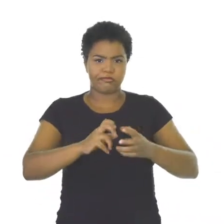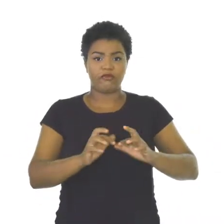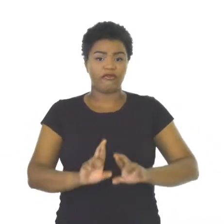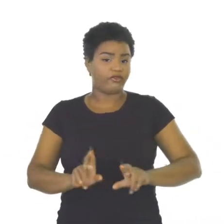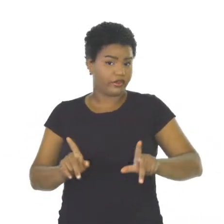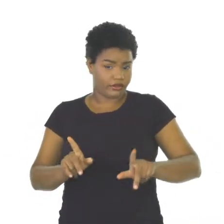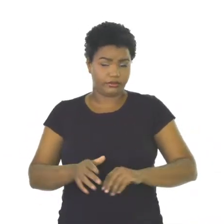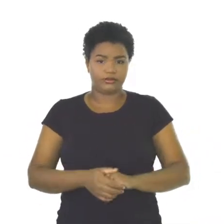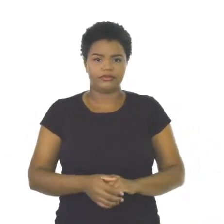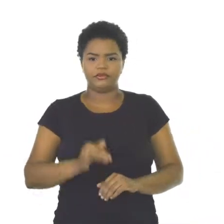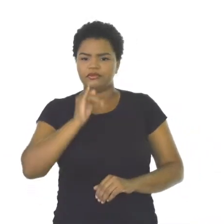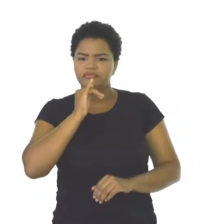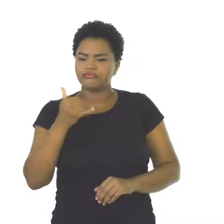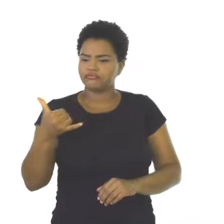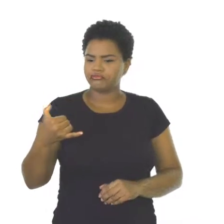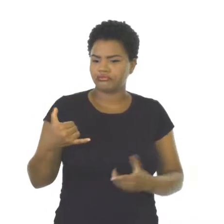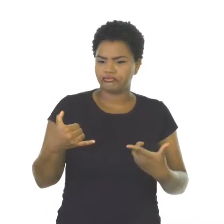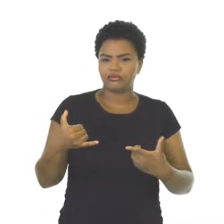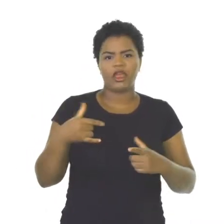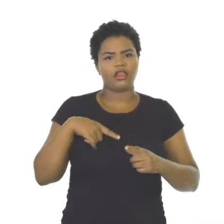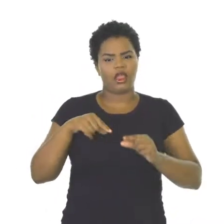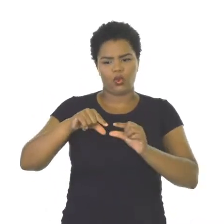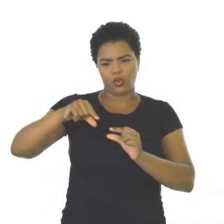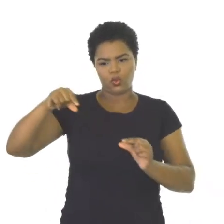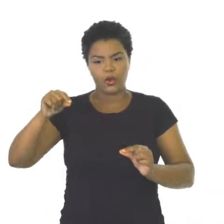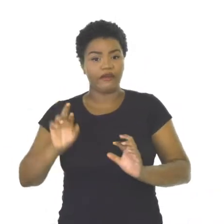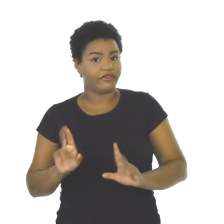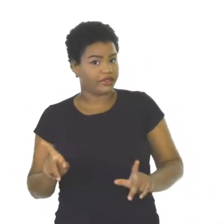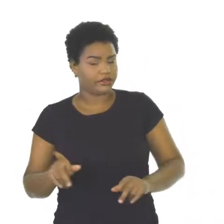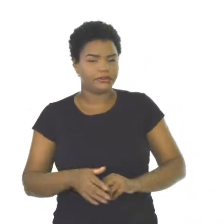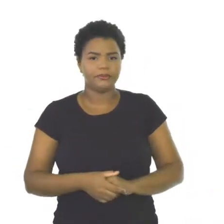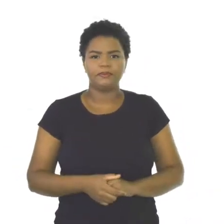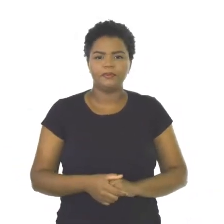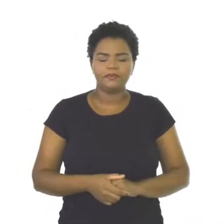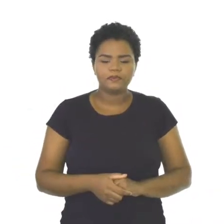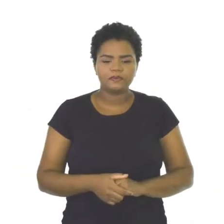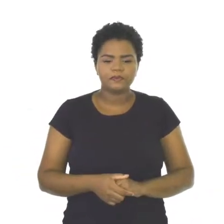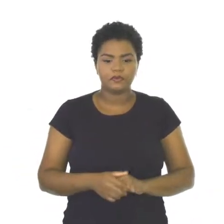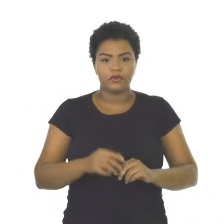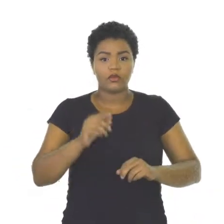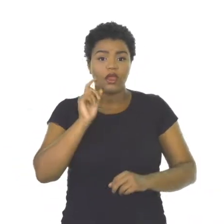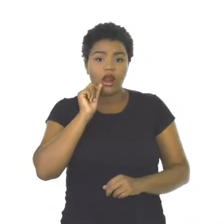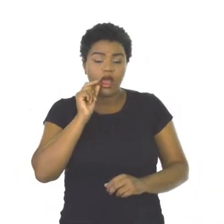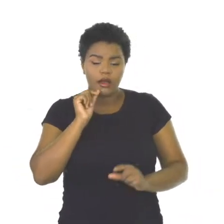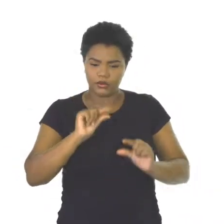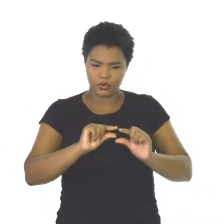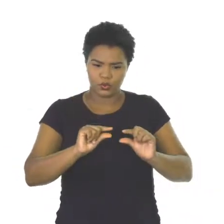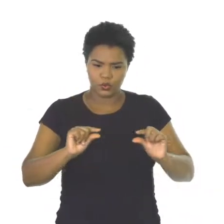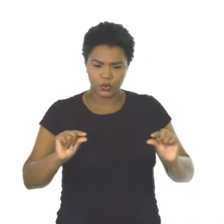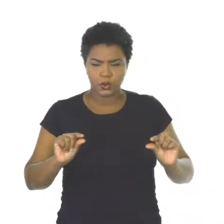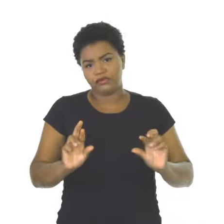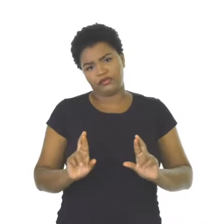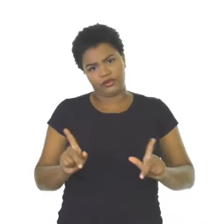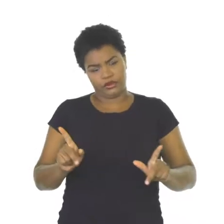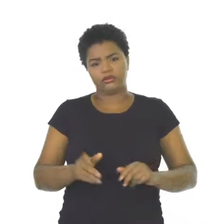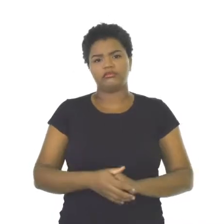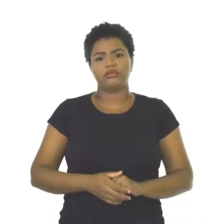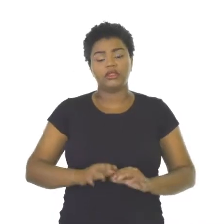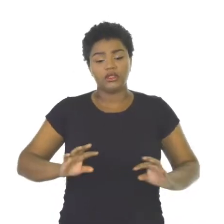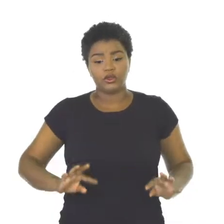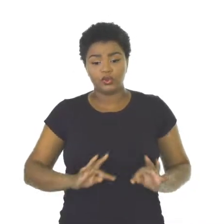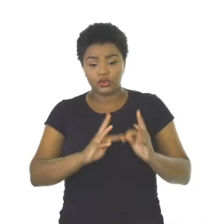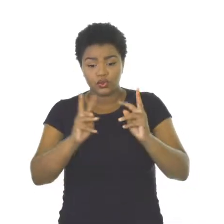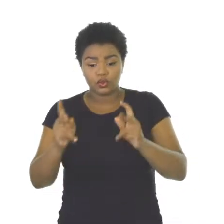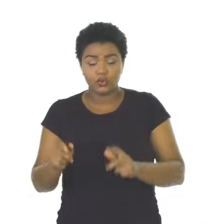exemplo, uma caneta tem um formato diferenciado, um lápis tem um formato diferenciado. Então, todos